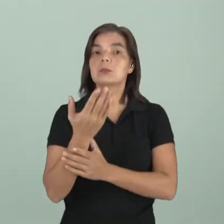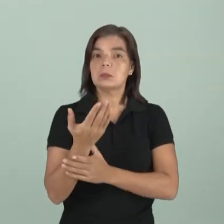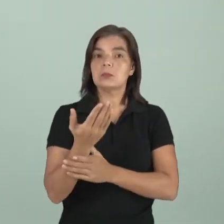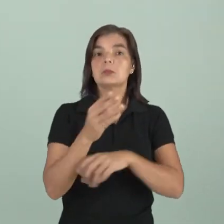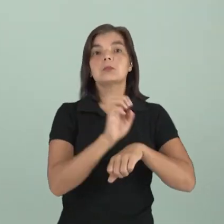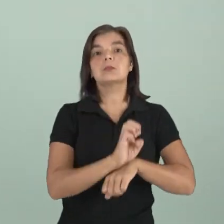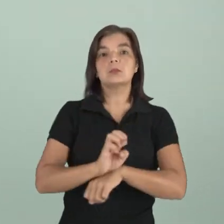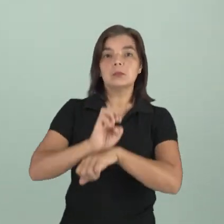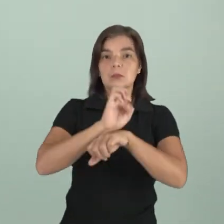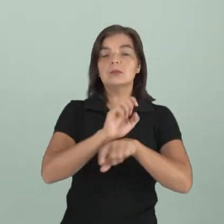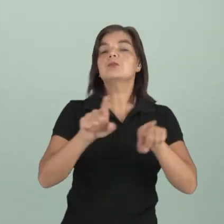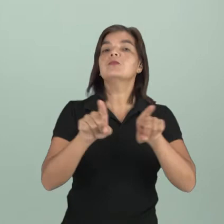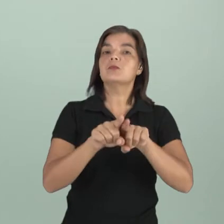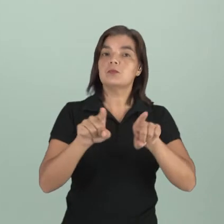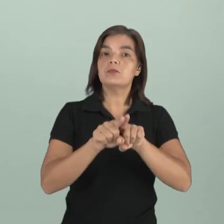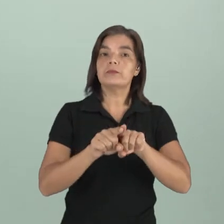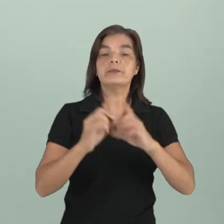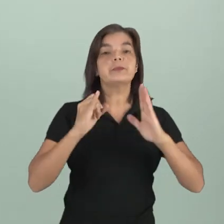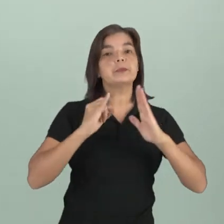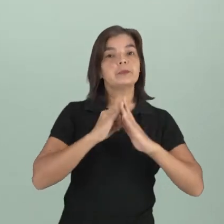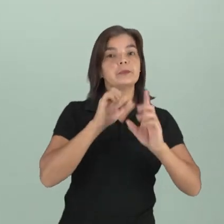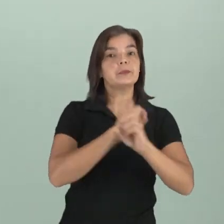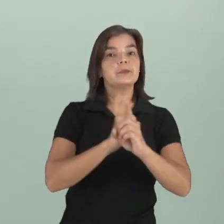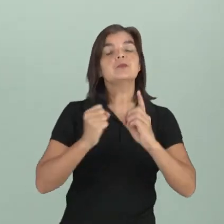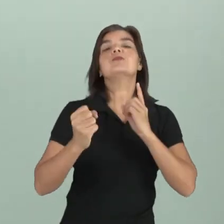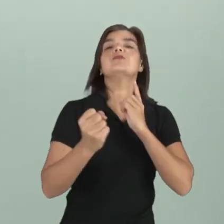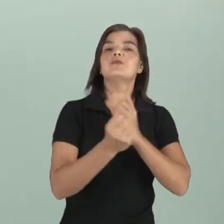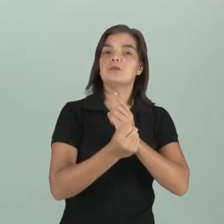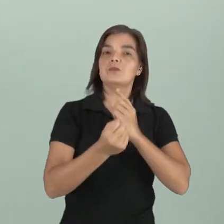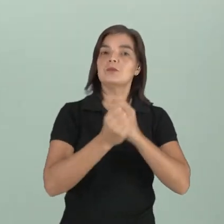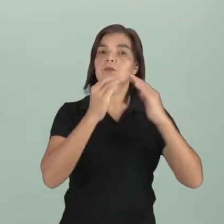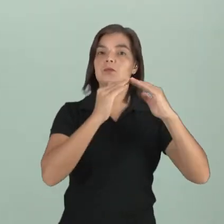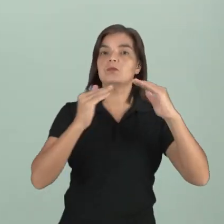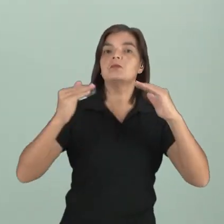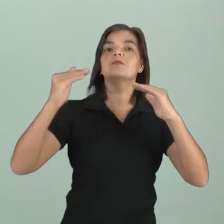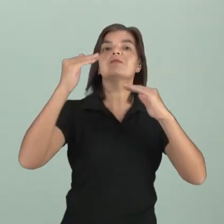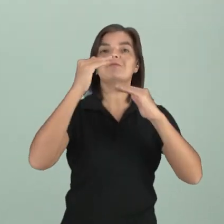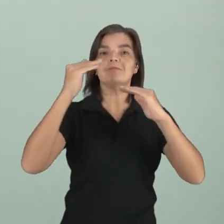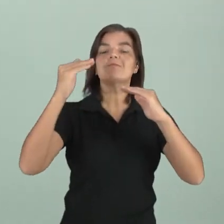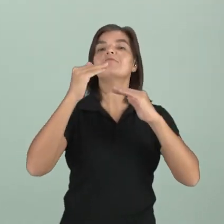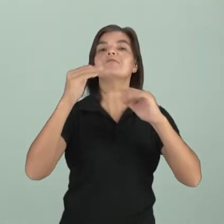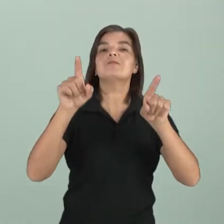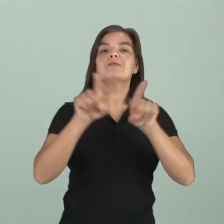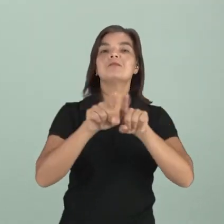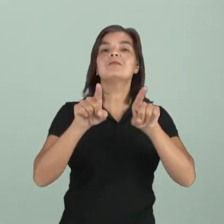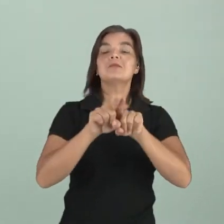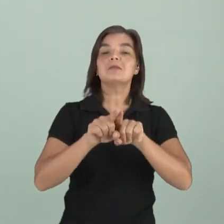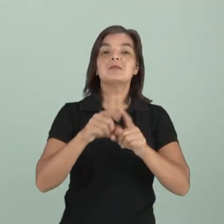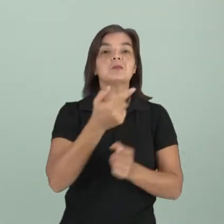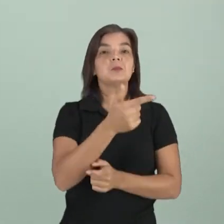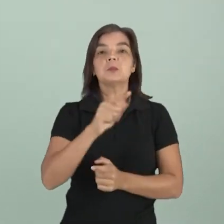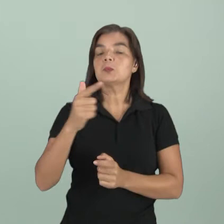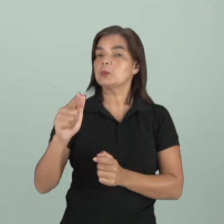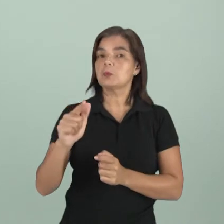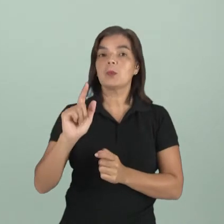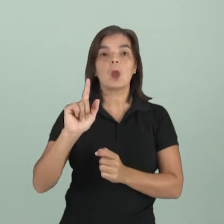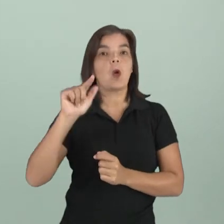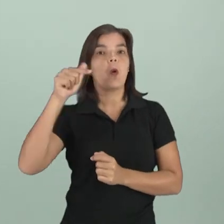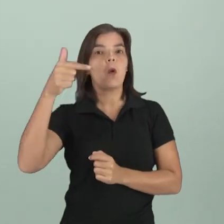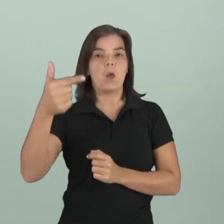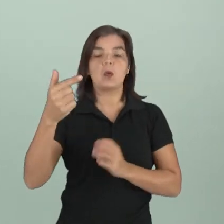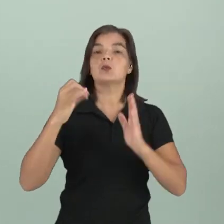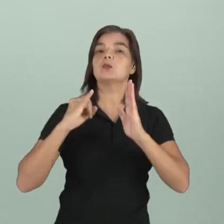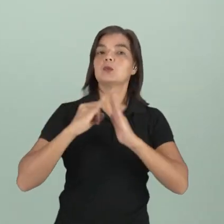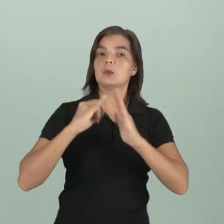do Estado, enquanto instituição social soberana. Soberana no sentido de que não há nenhuma